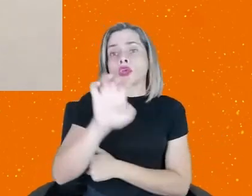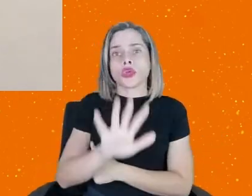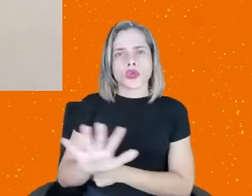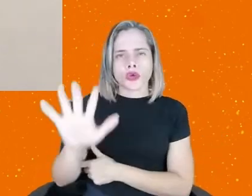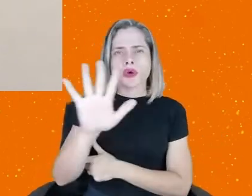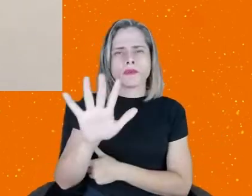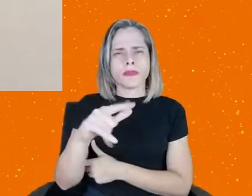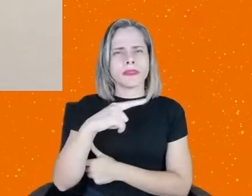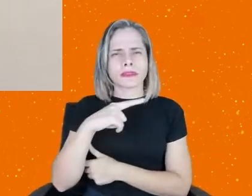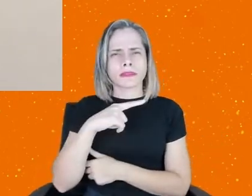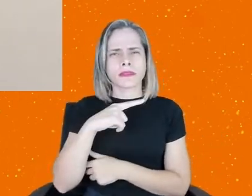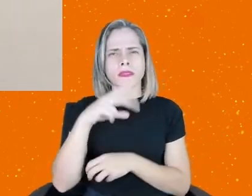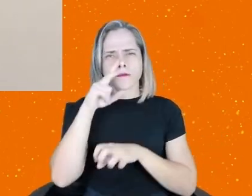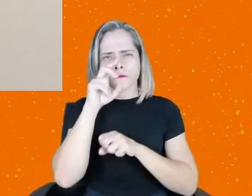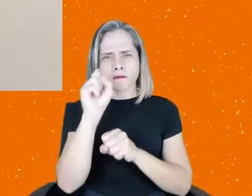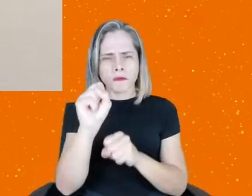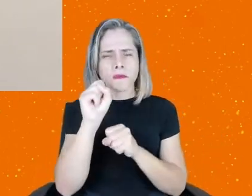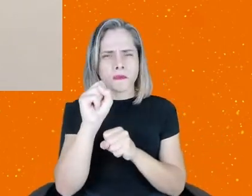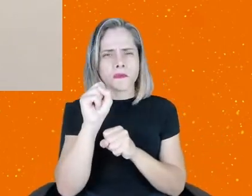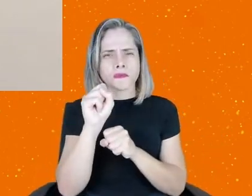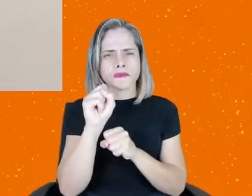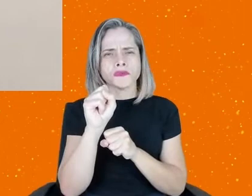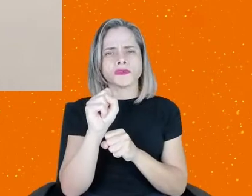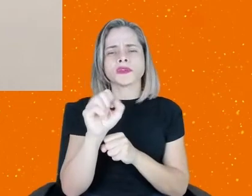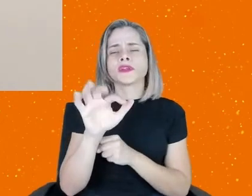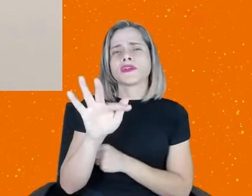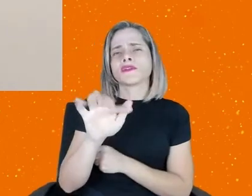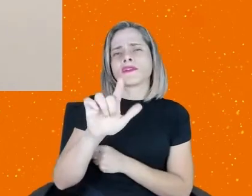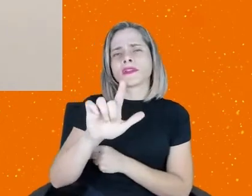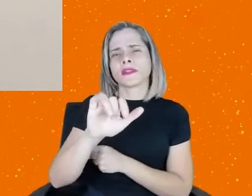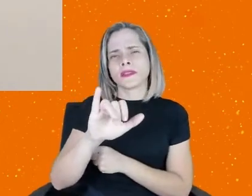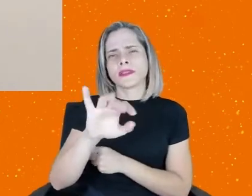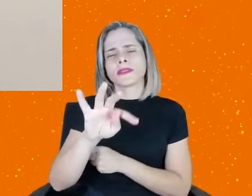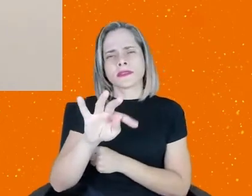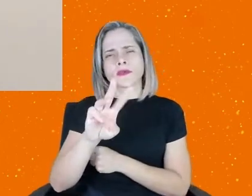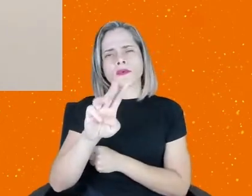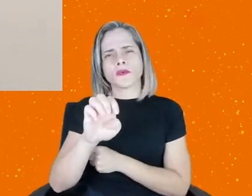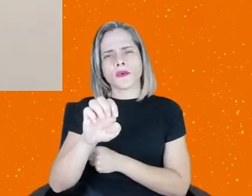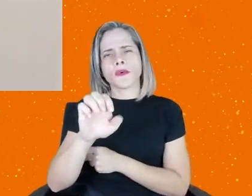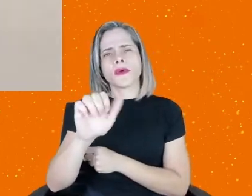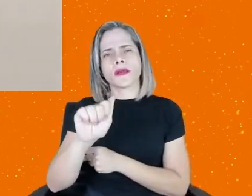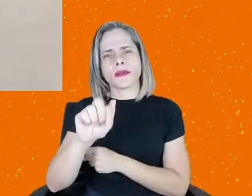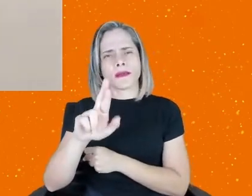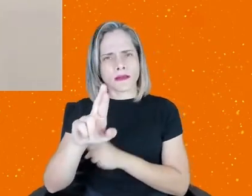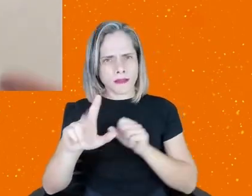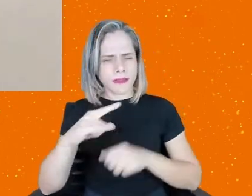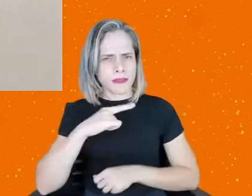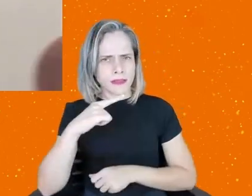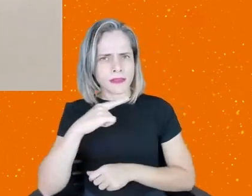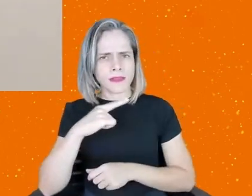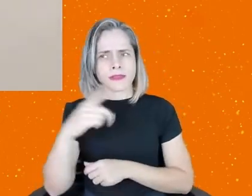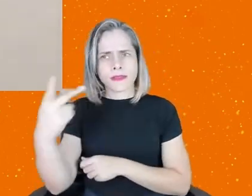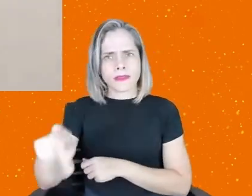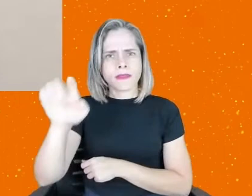da Serra el sistema Fit Wii Europeu é pra gente tem algum tipo de informação a gente o